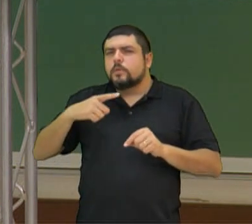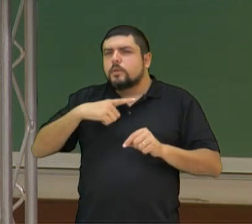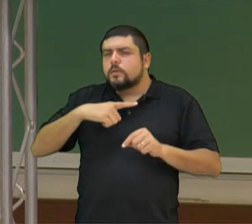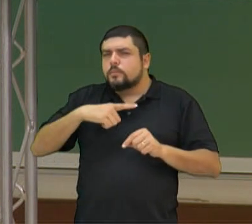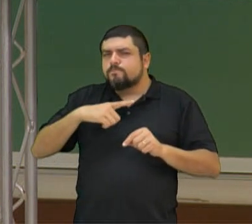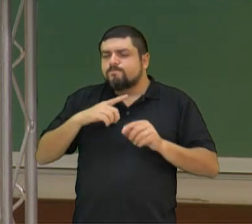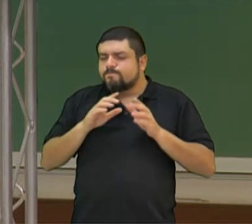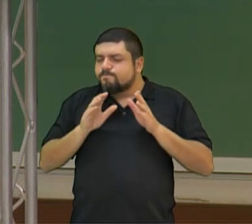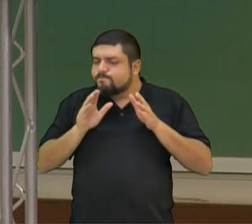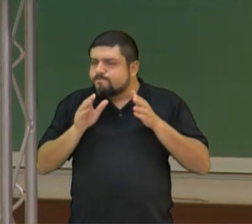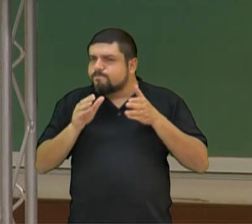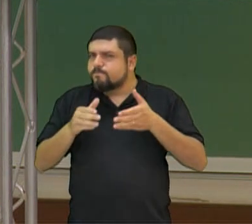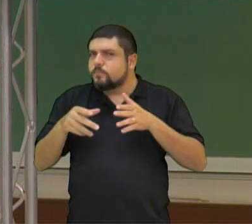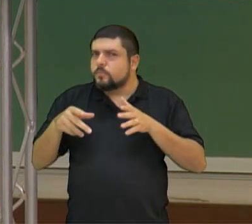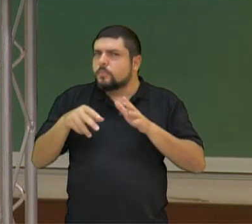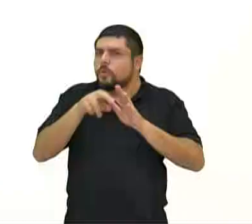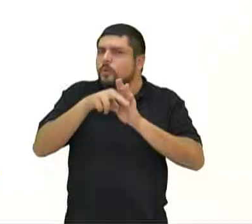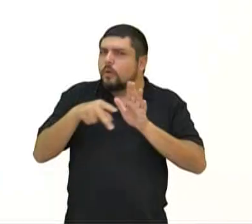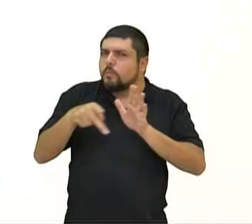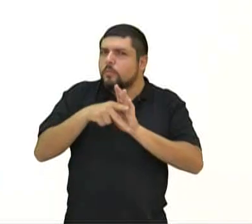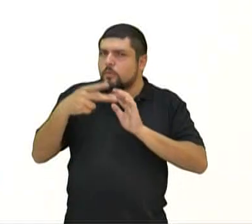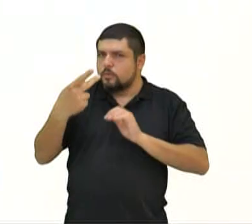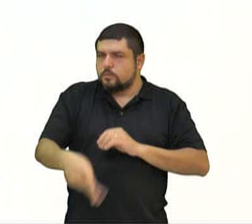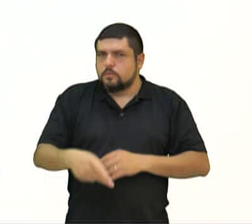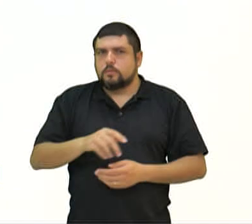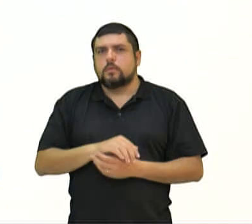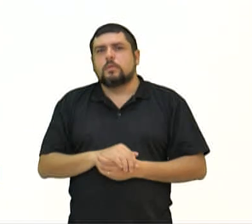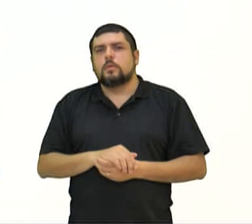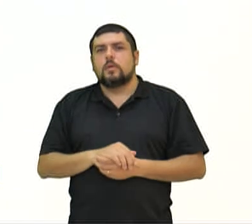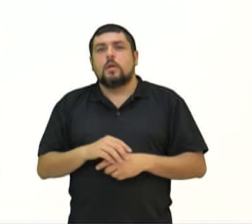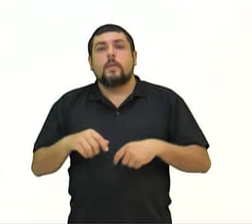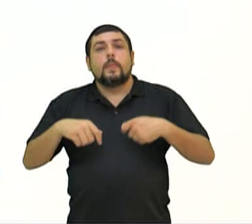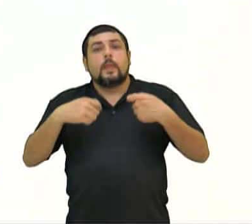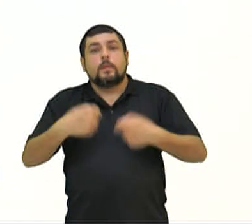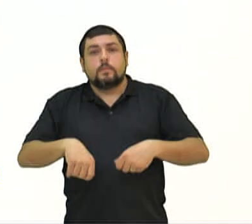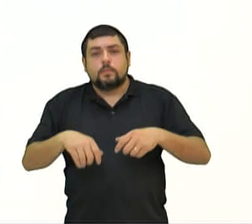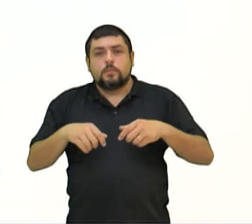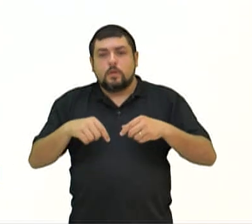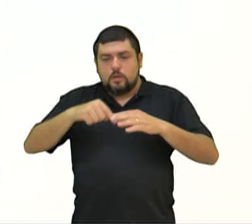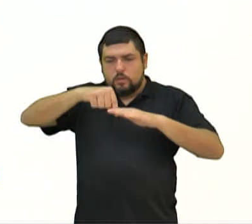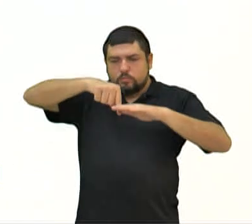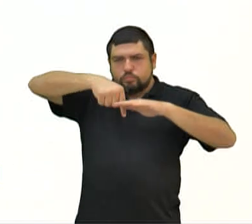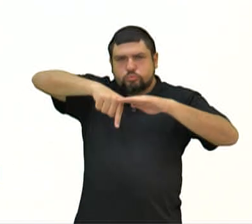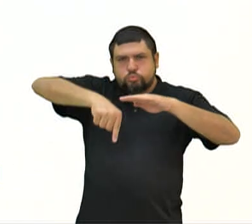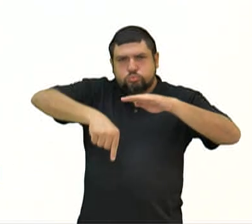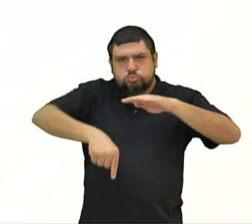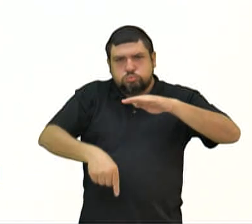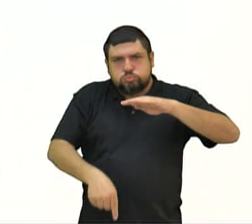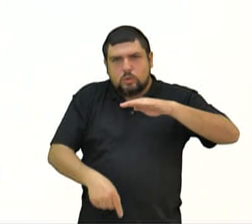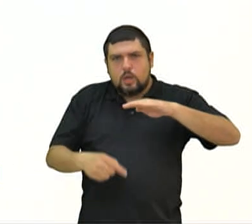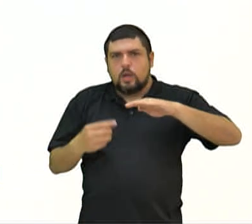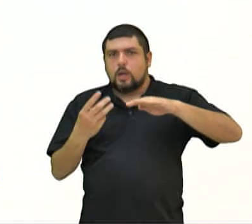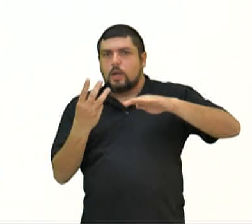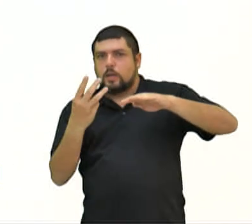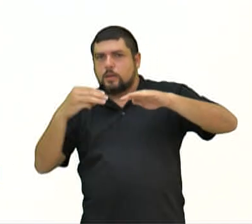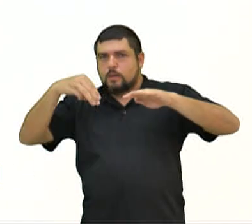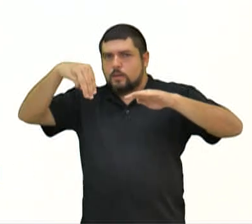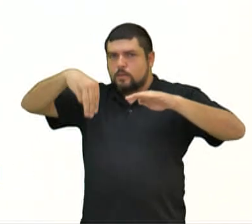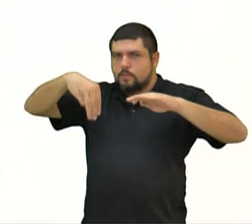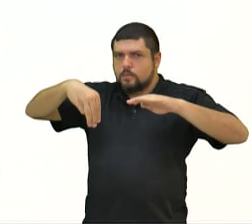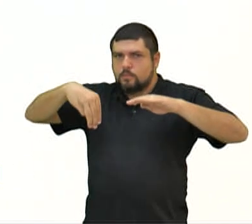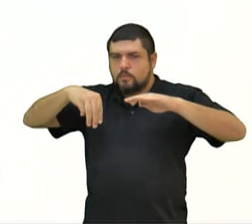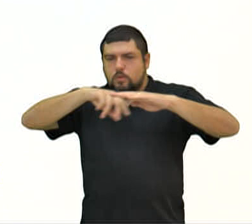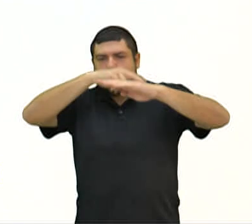especificações. Então, primeiro, ela precisa ter 3 metros de profundidade. Então, é uma piscina